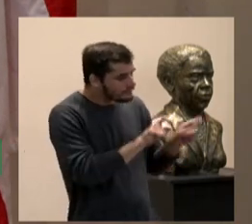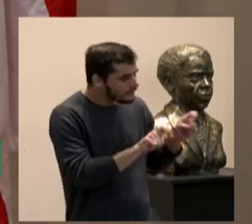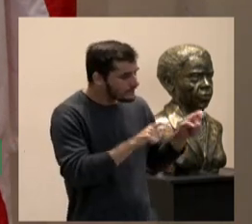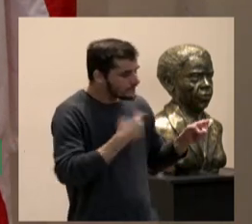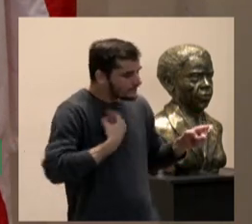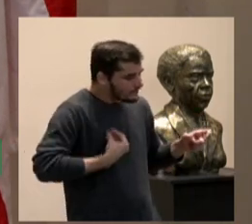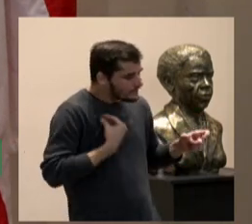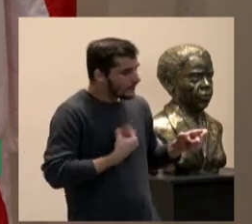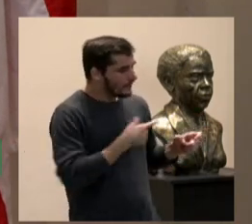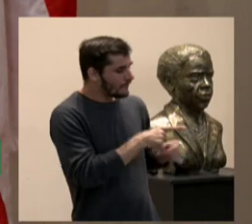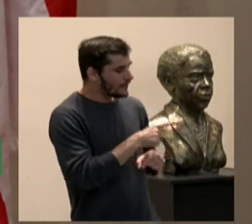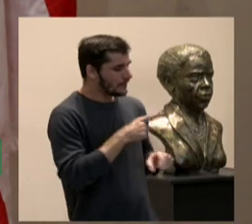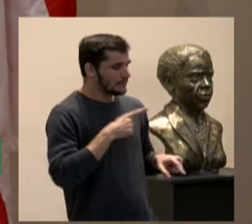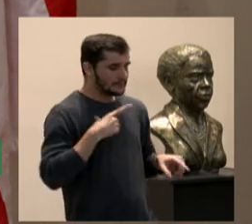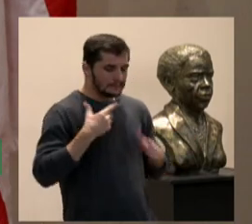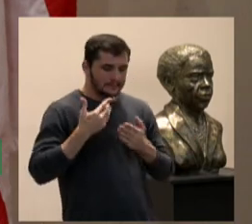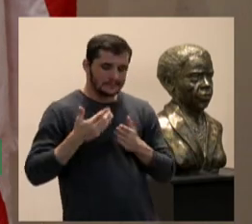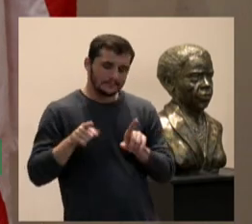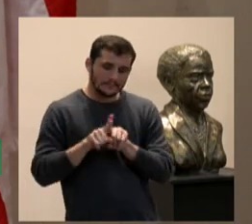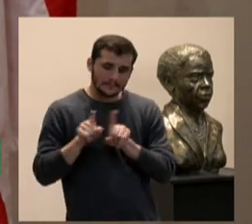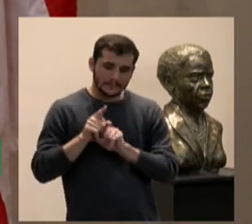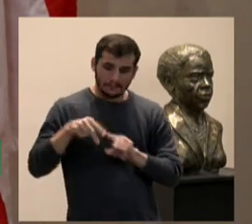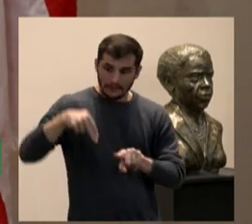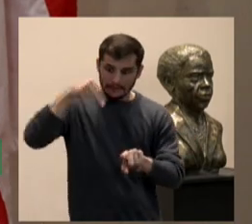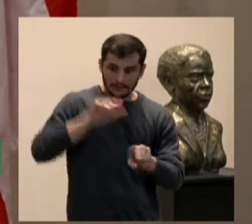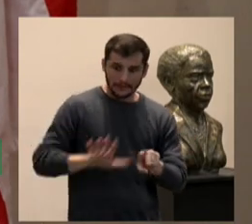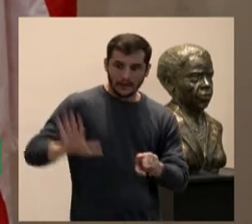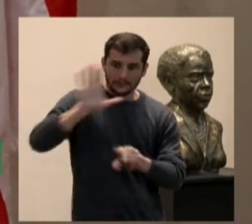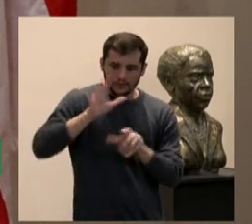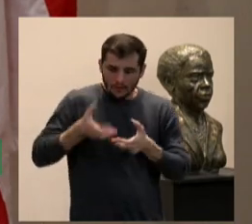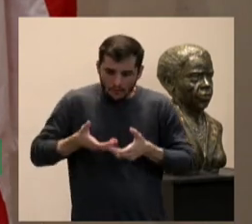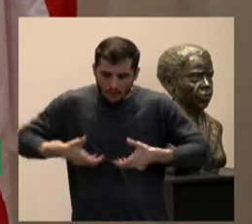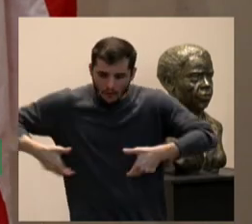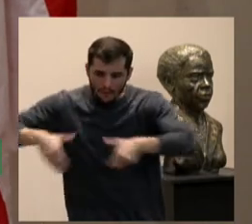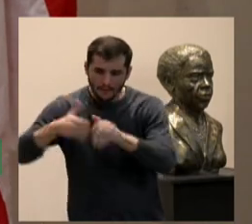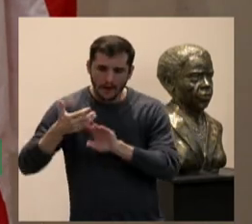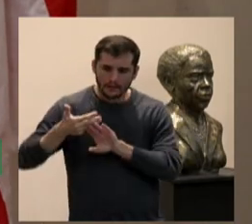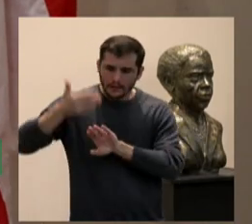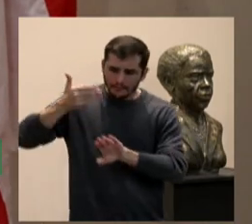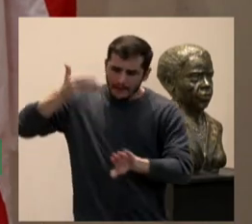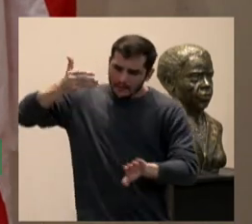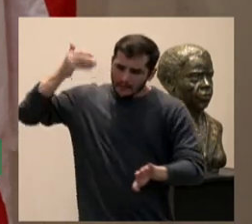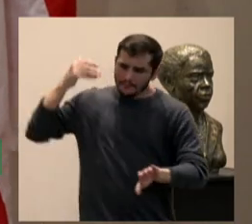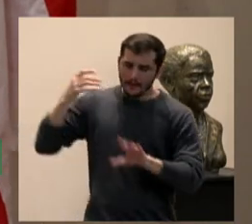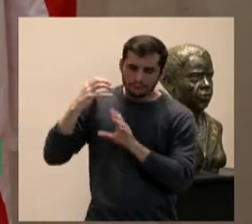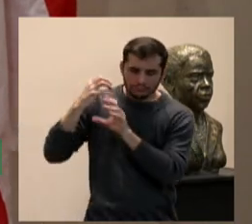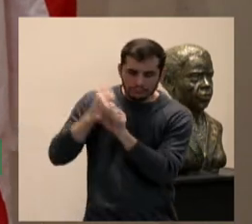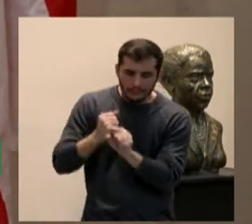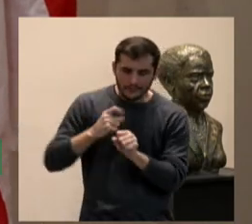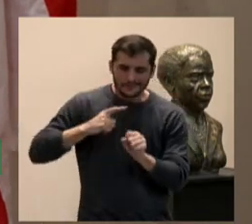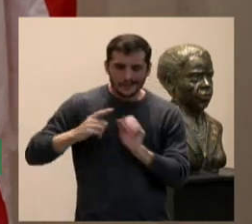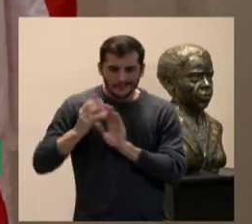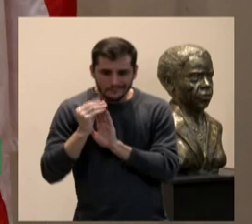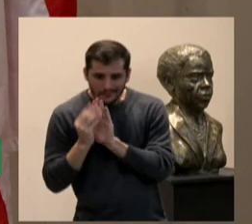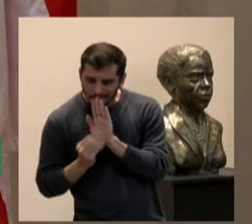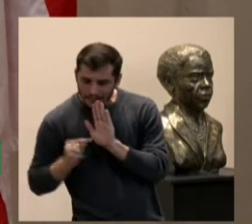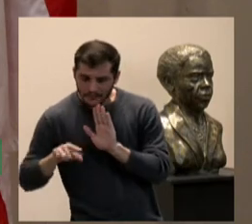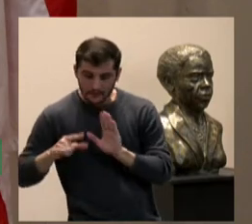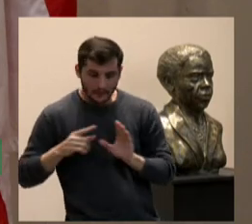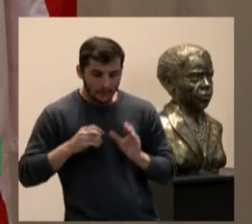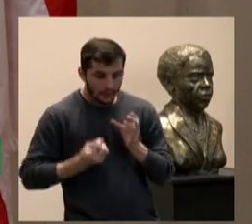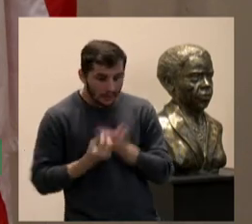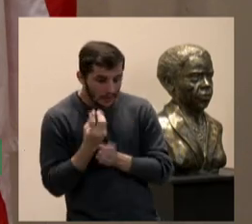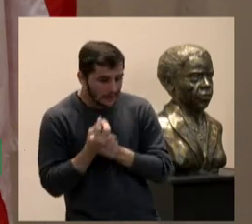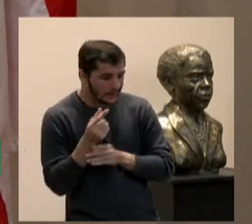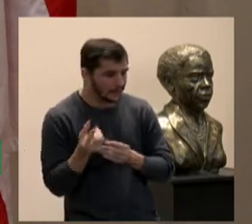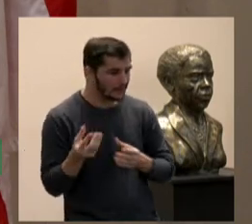constituiu na história das conferências nacionais, um ativo político muito importante nessa CONAI. A partir das produções dos